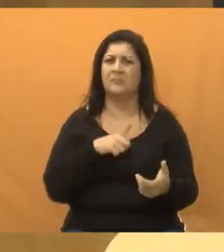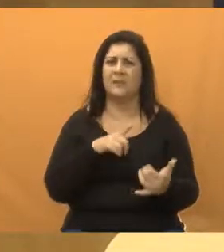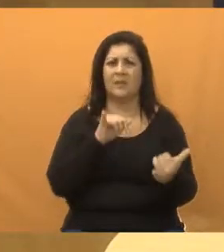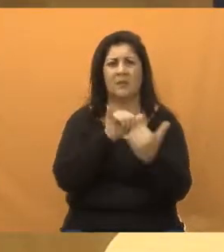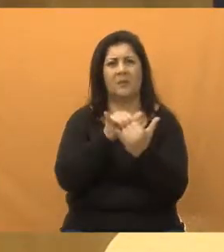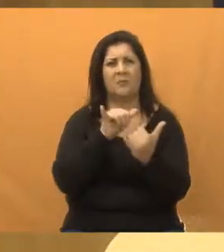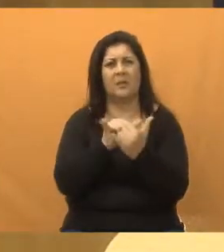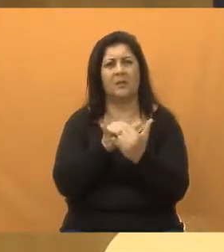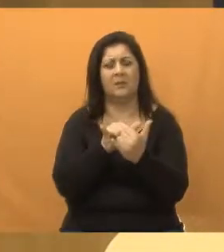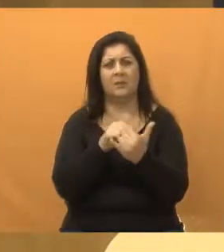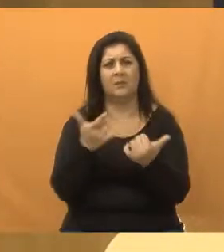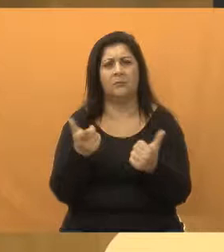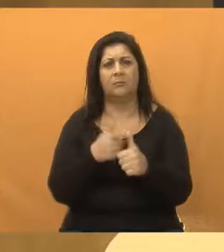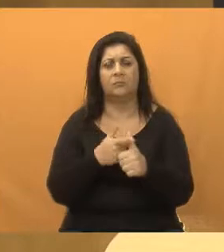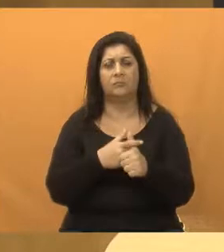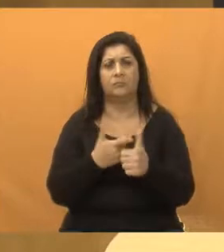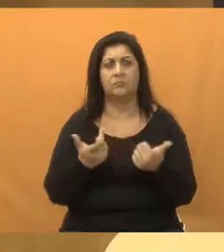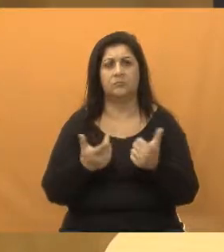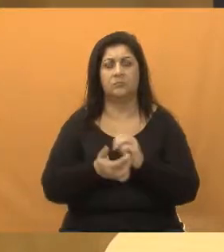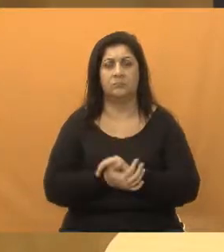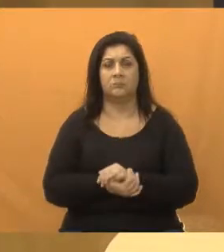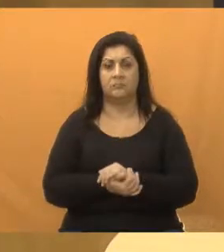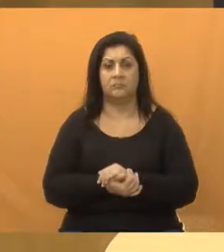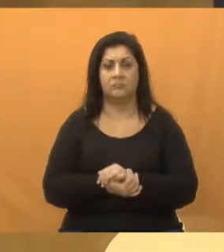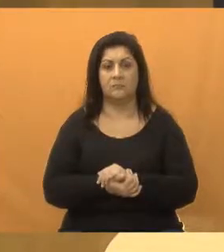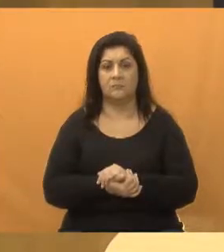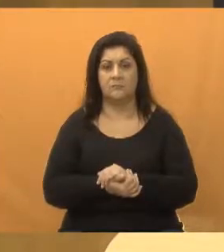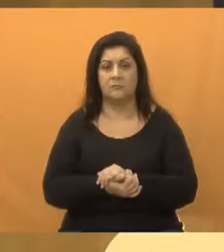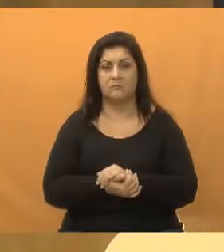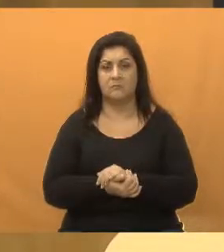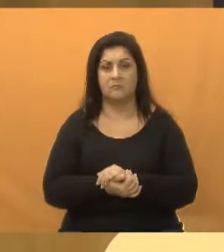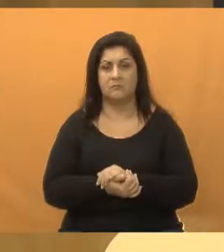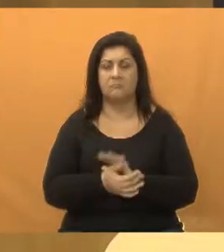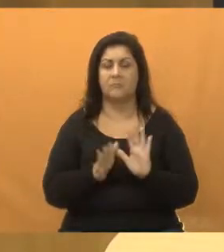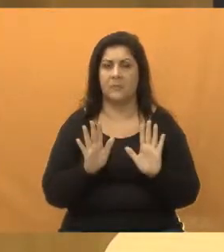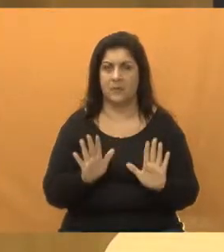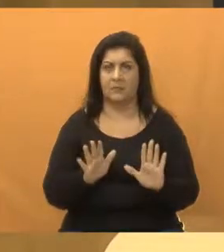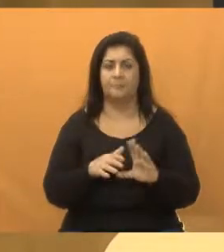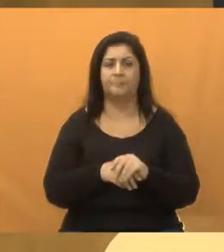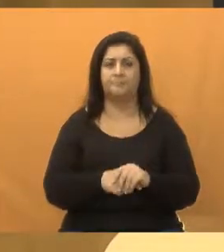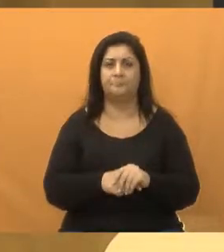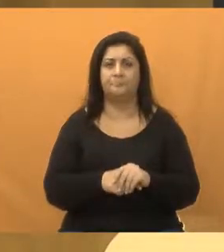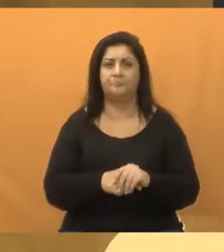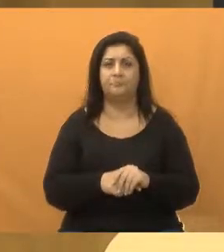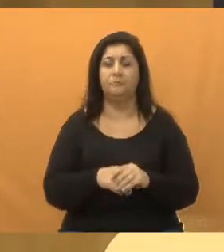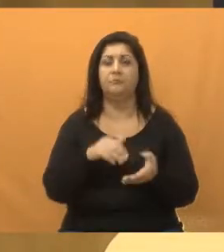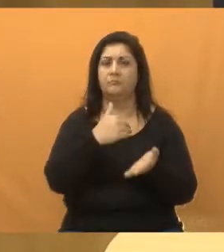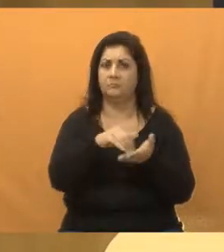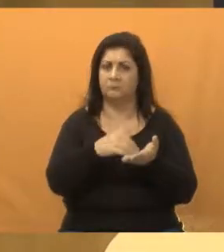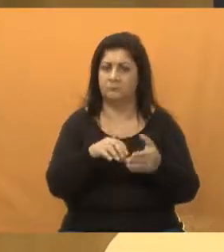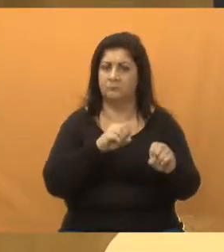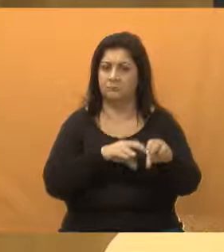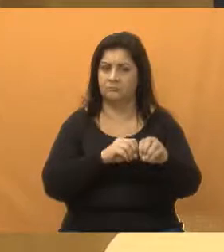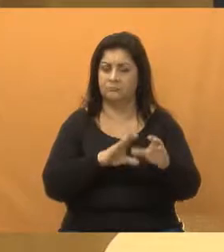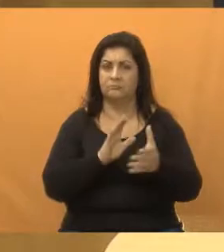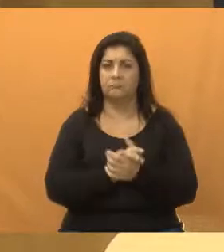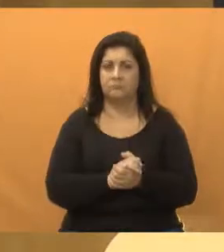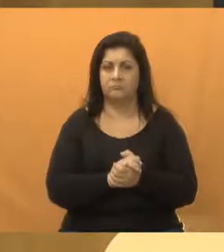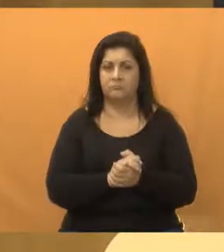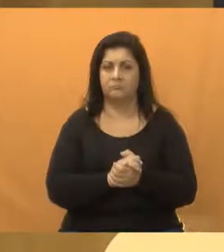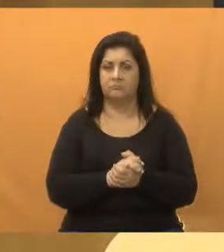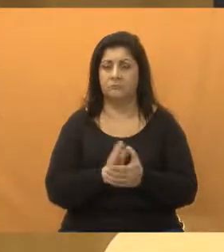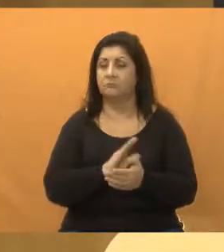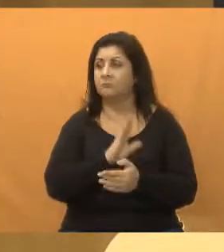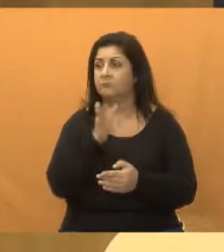com esse benefício? Aí, bom, então ponto passivo, Secretaria de Educação. Aí você